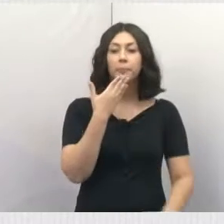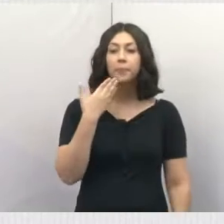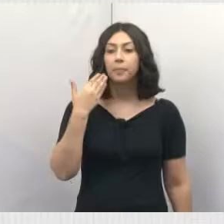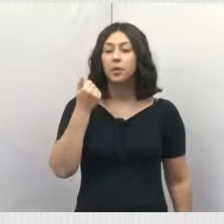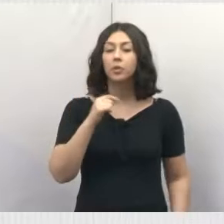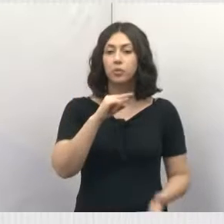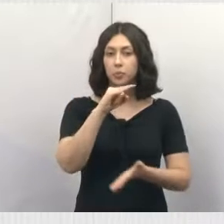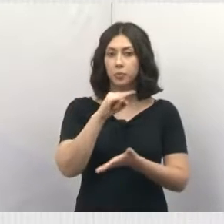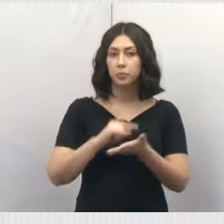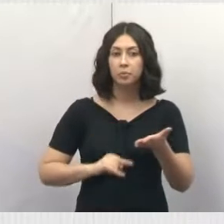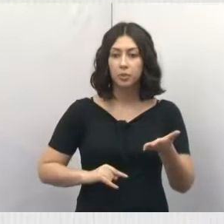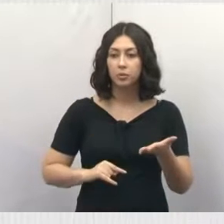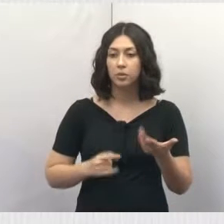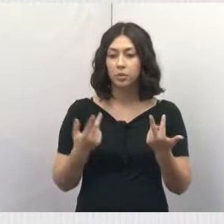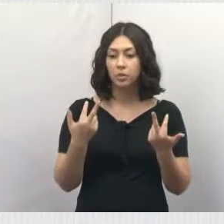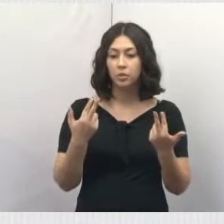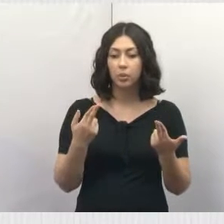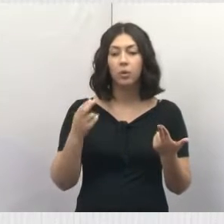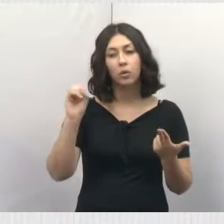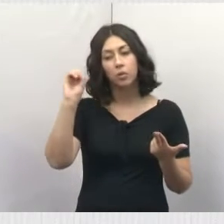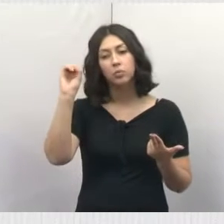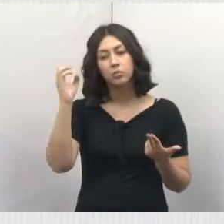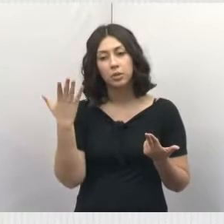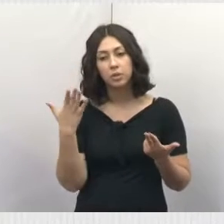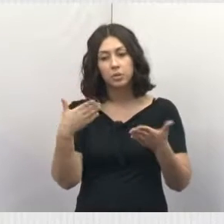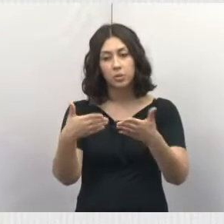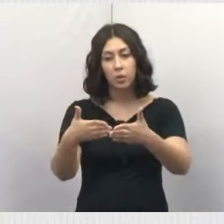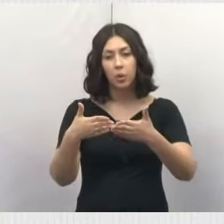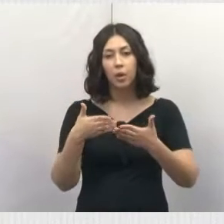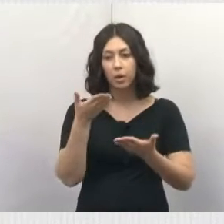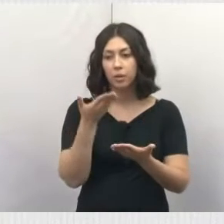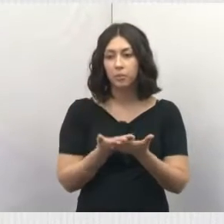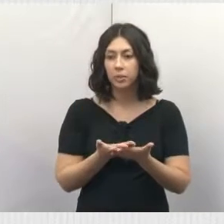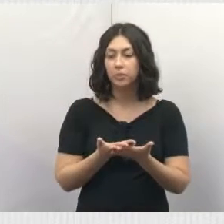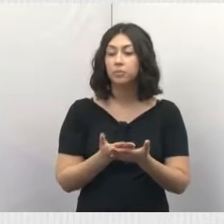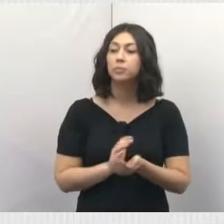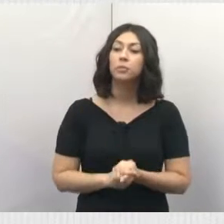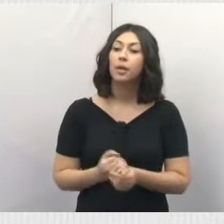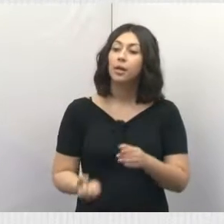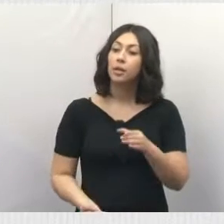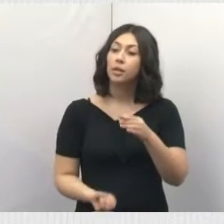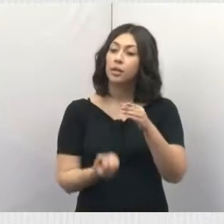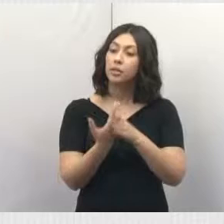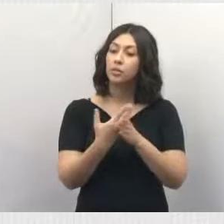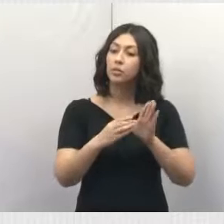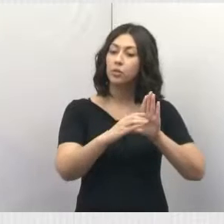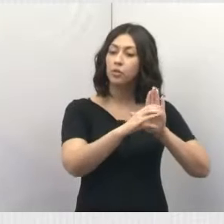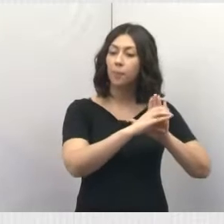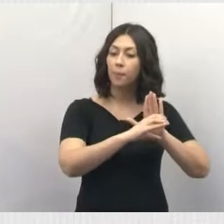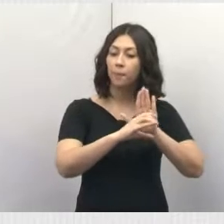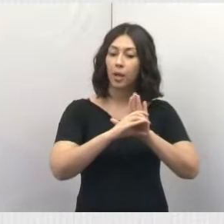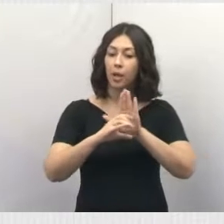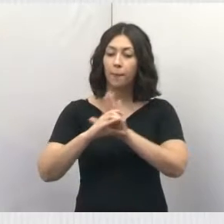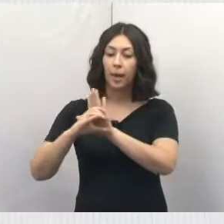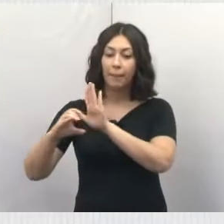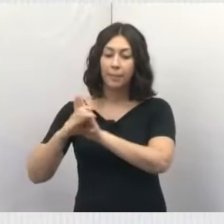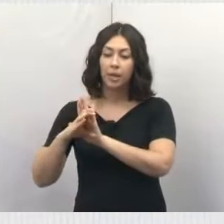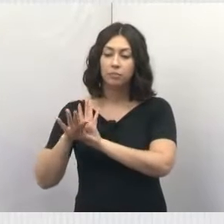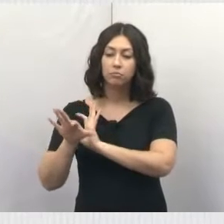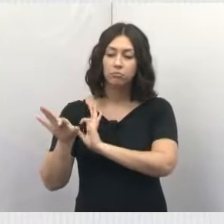desses documentos, como já ocorre com os requerimentos. Criação de capítulos específicos para